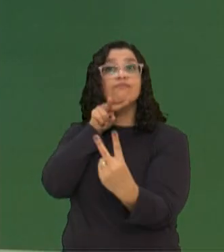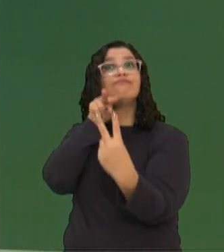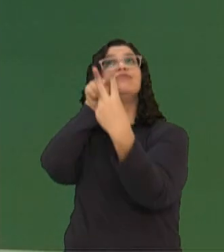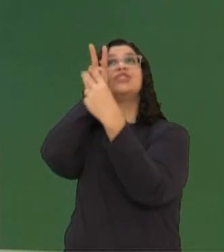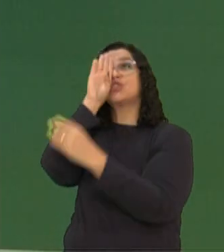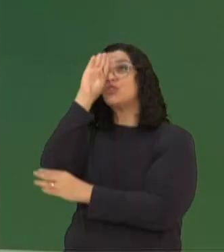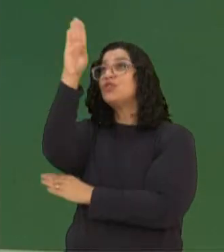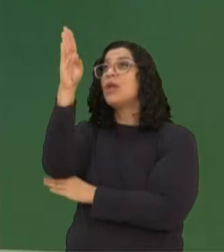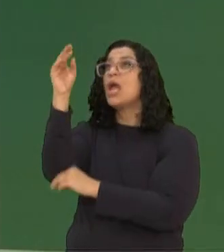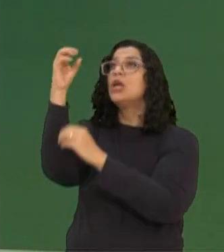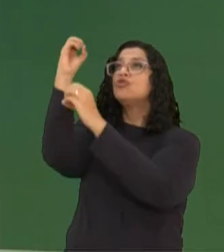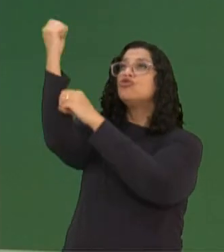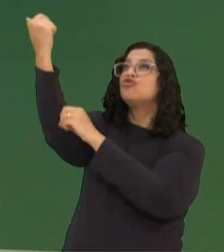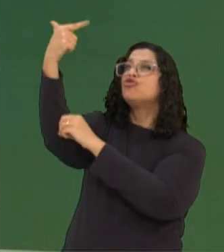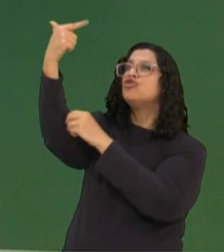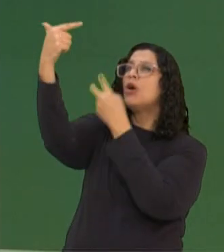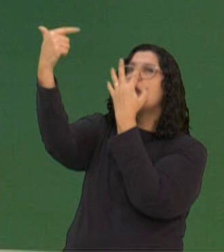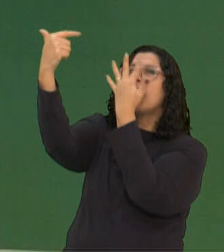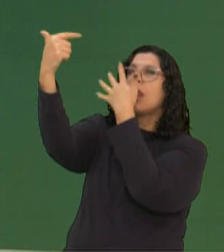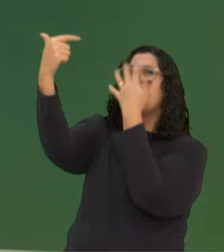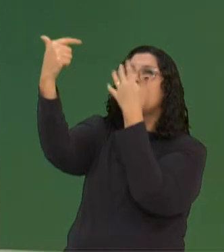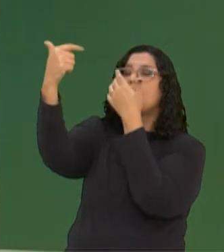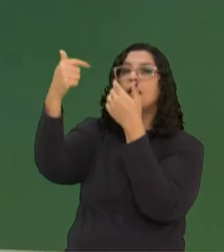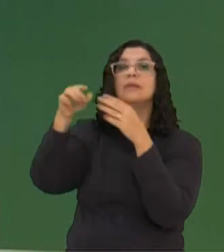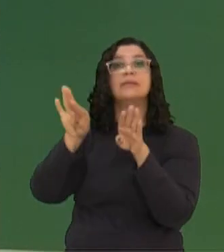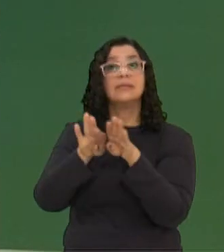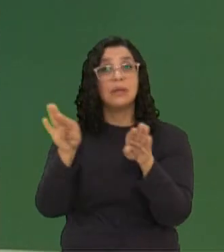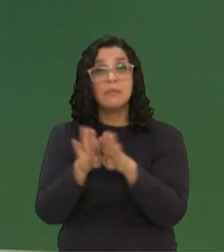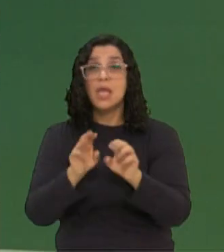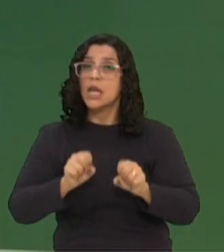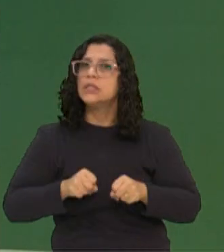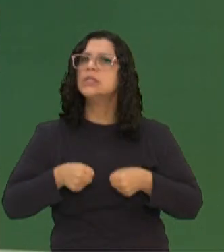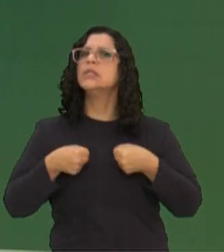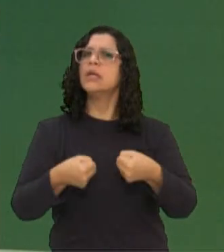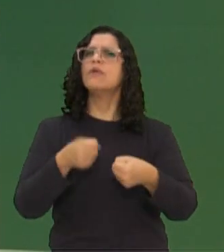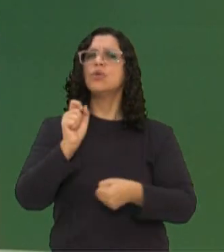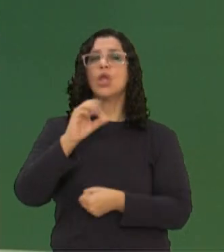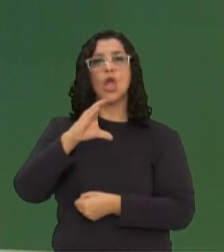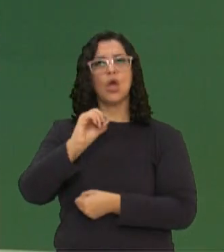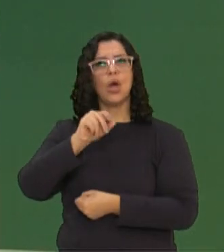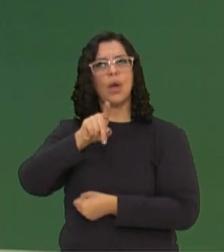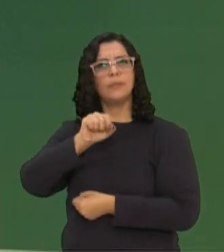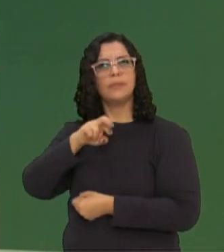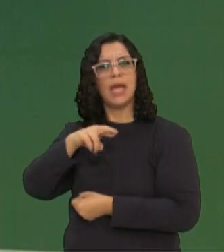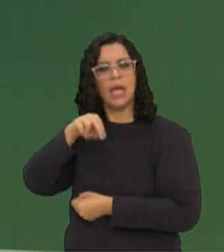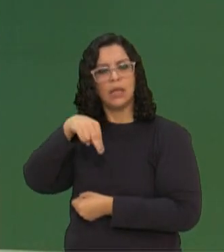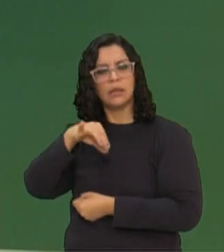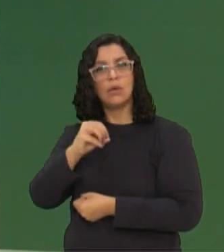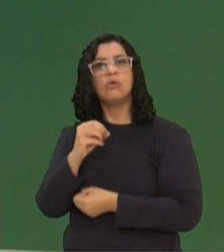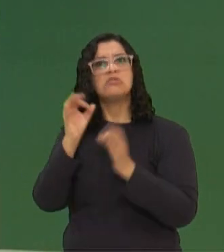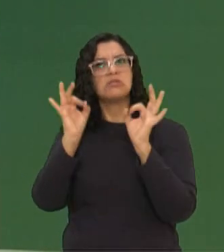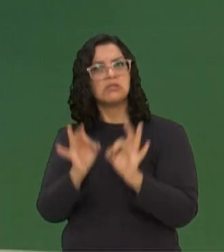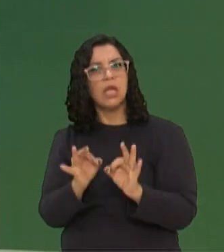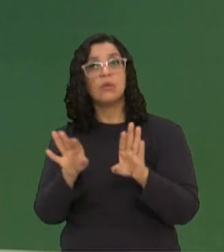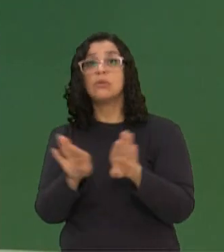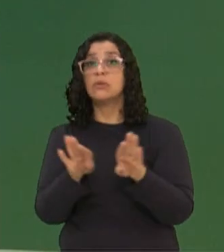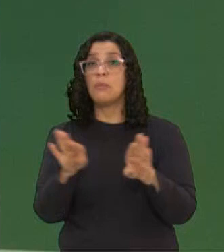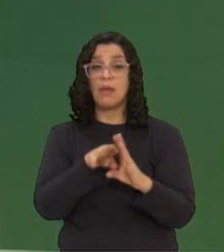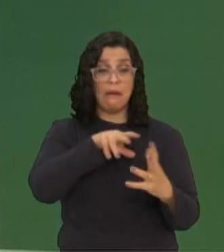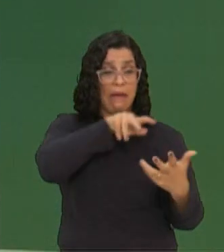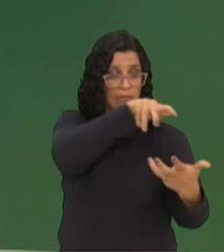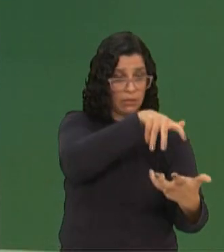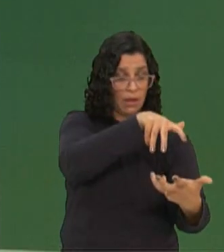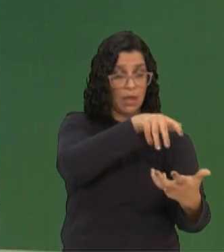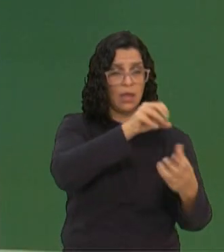vai defender que Copérnico estava certo. Ele vai defender que a Terra e todos os planetas giram ao redor